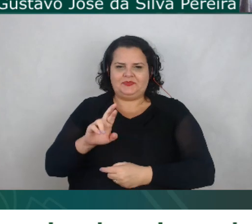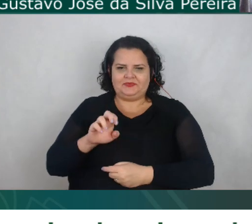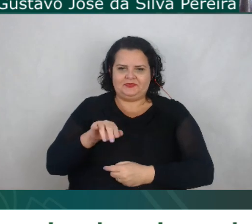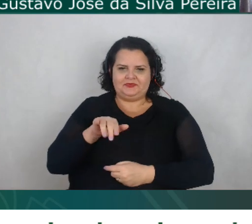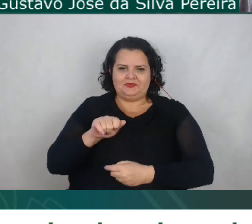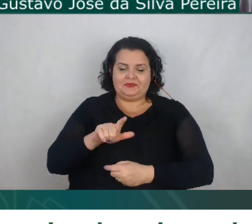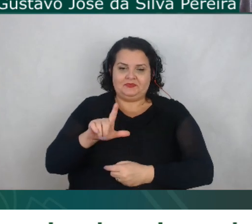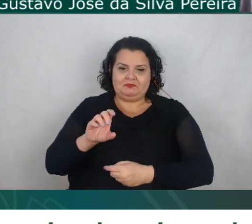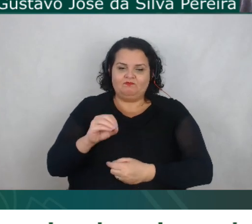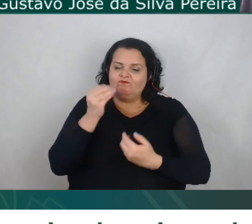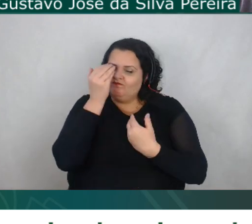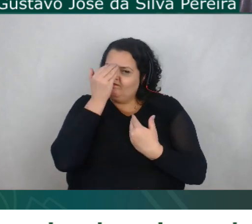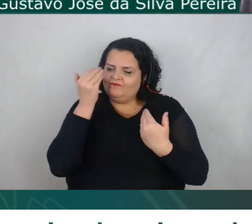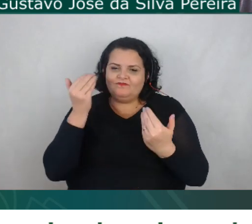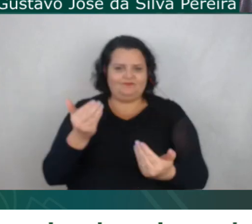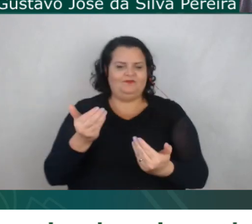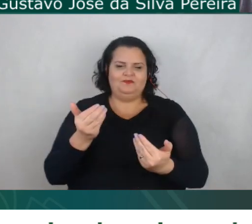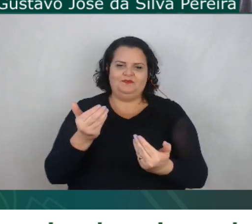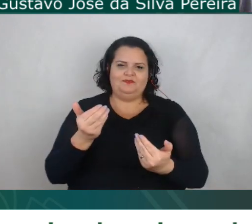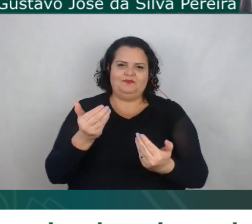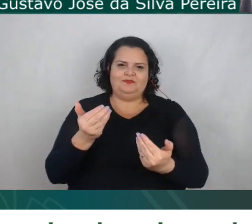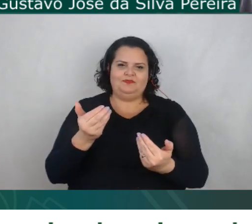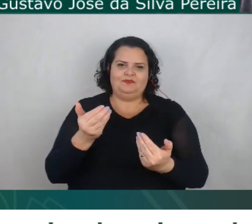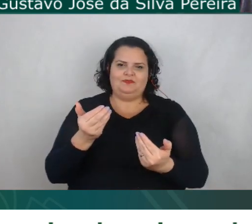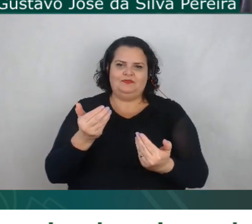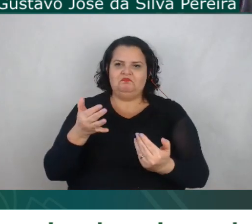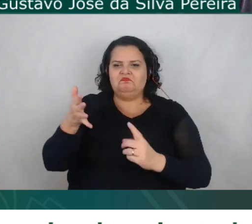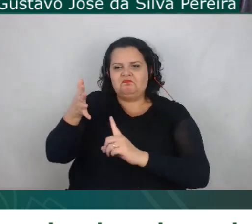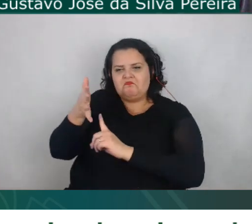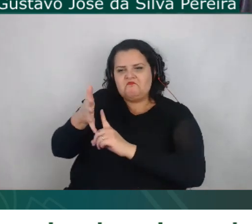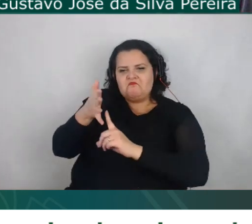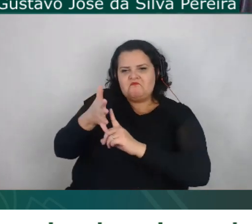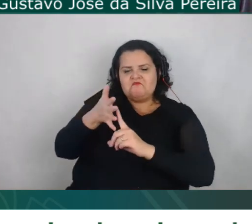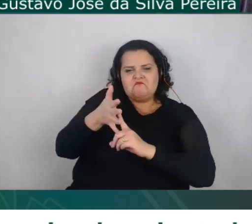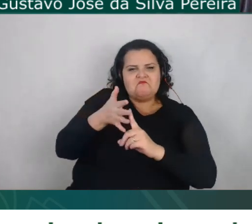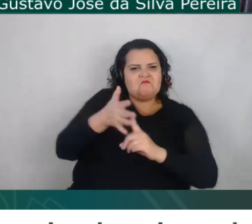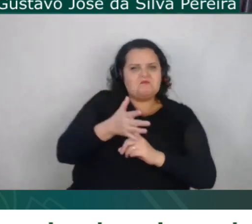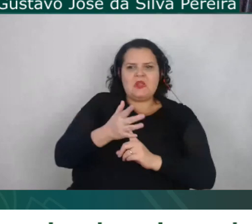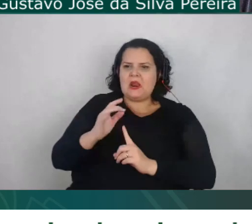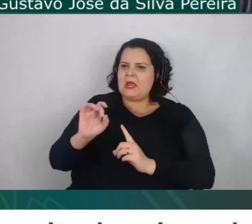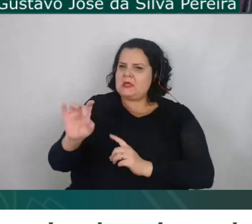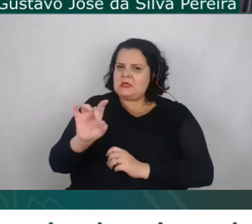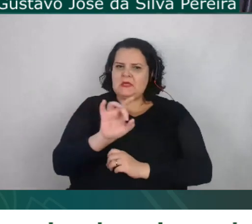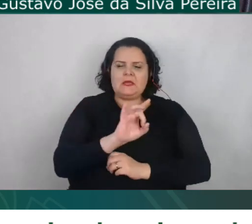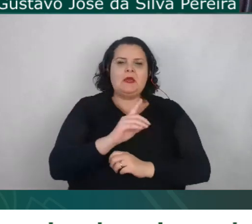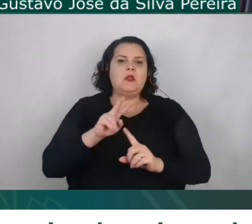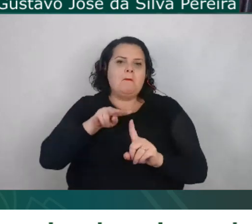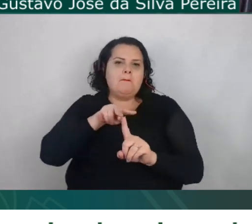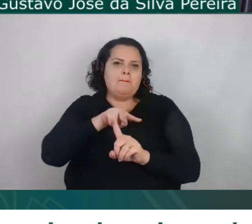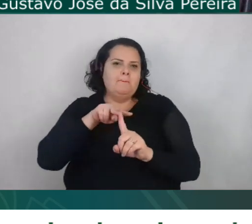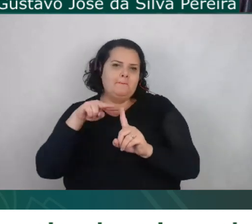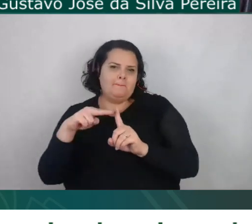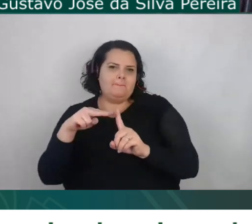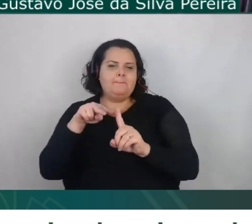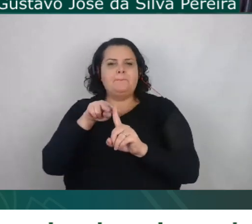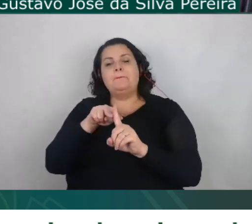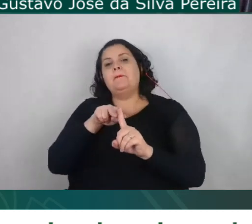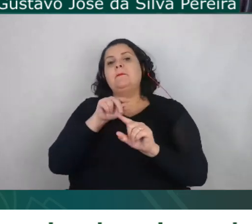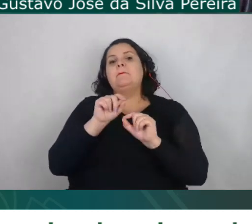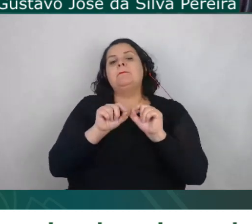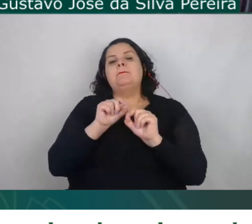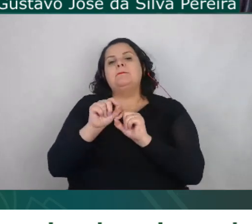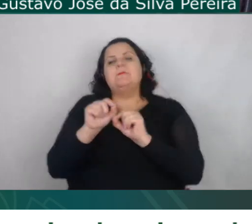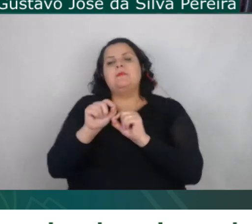só agradecer vocês aí, essa mesa maravilhosa. Eu acho que a perspectiva é essa, é juntar pessoas